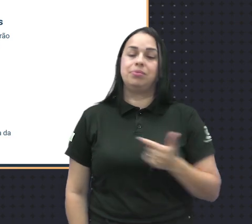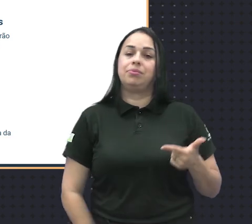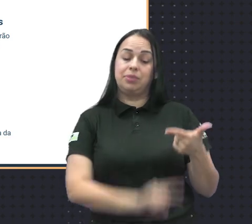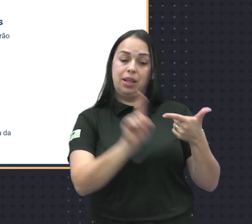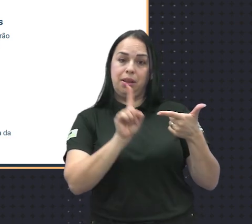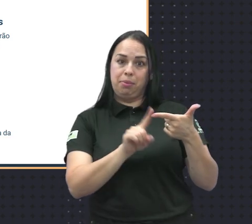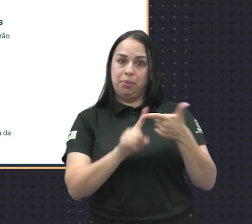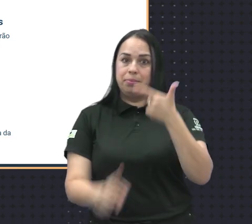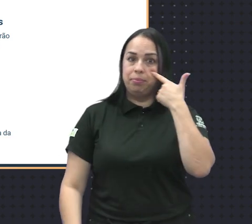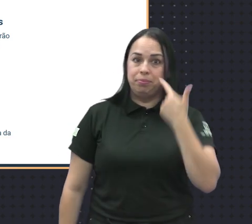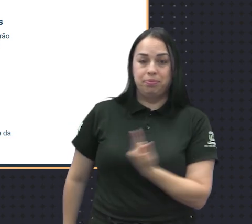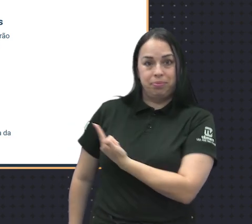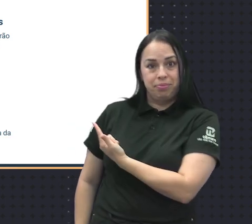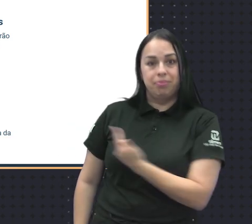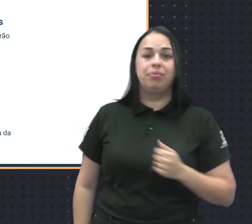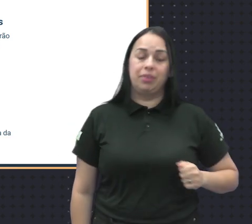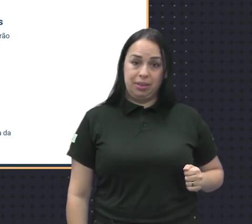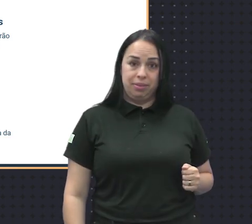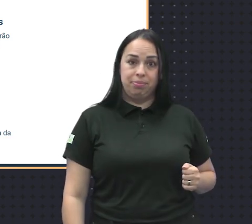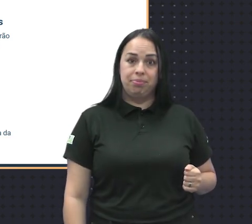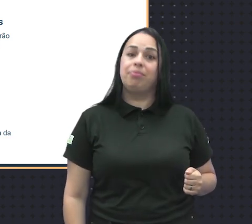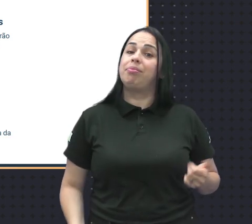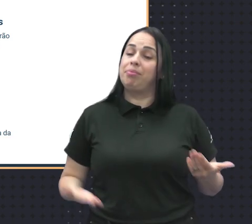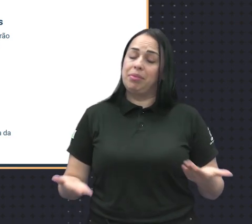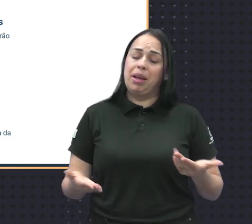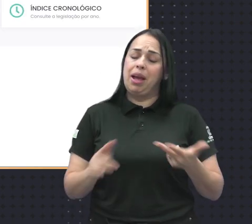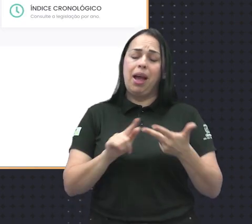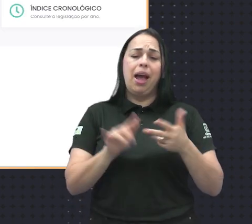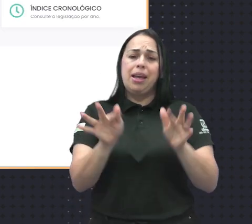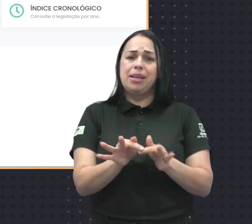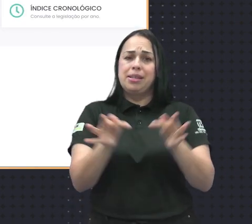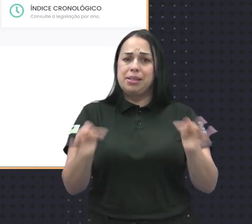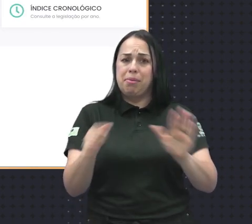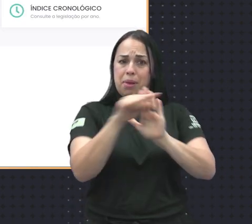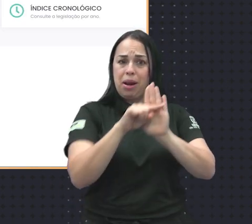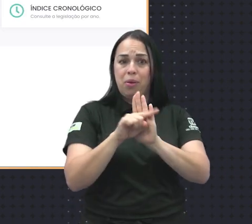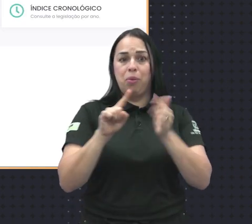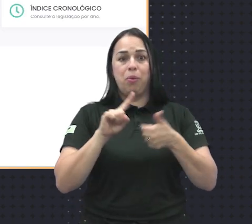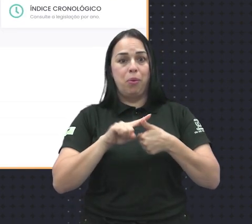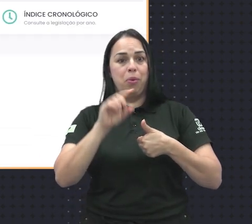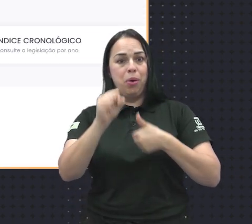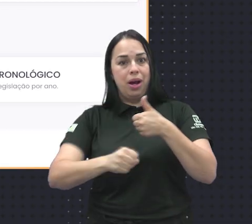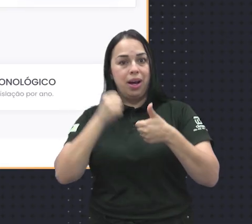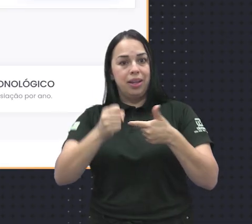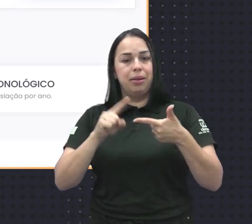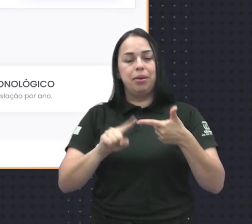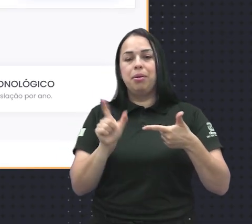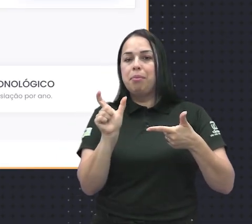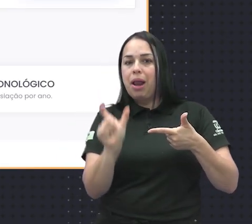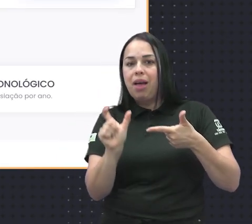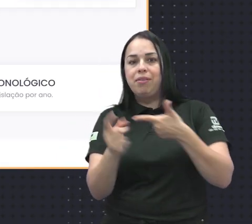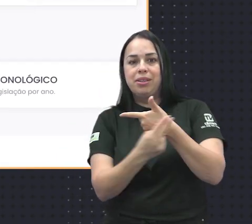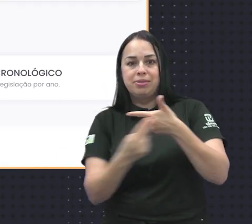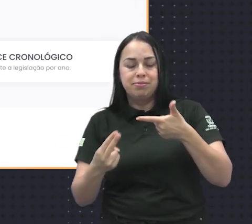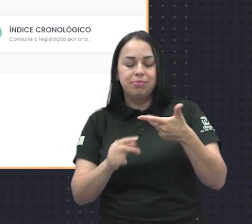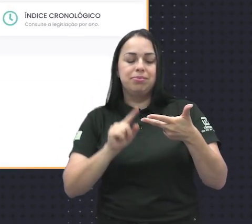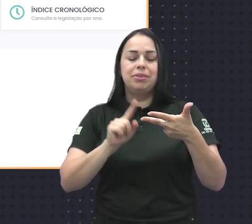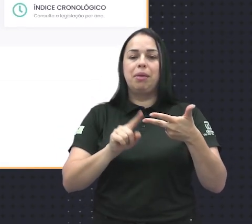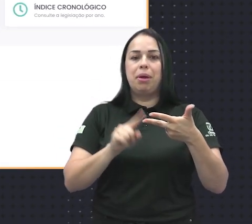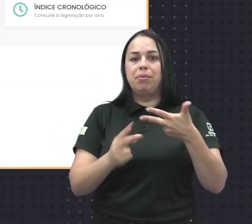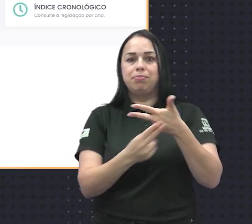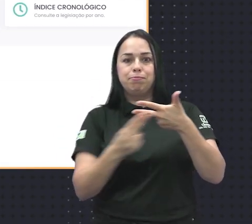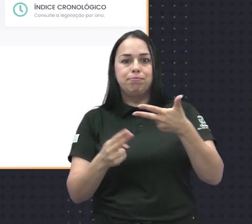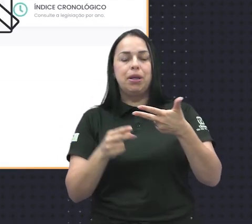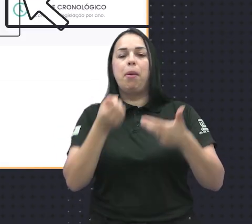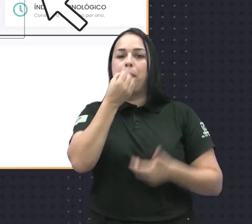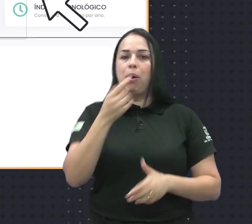Basta clicar em Atividade Legislativa, depois em Legislação Municipal. Aí é só consultar a lei pelo ano, autor,